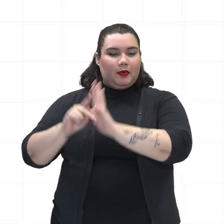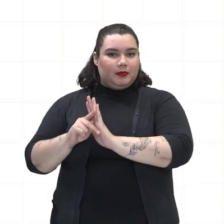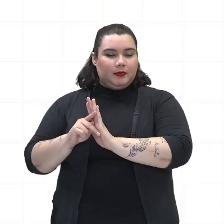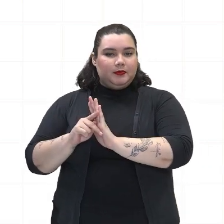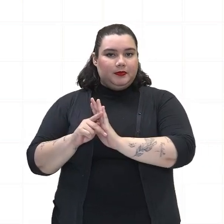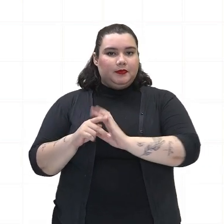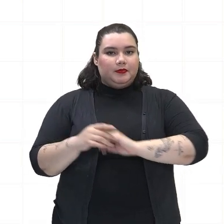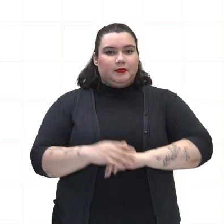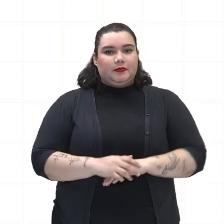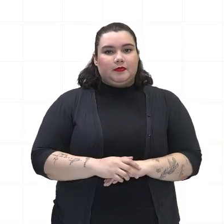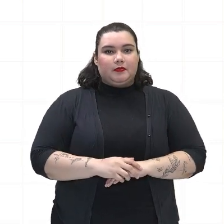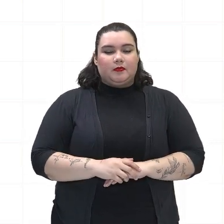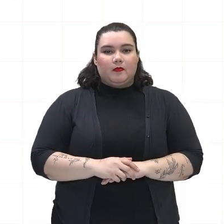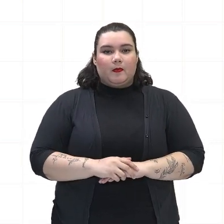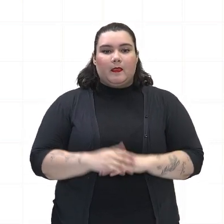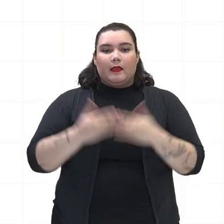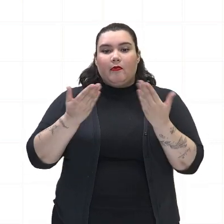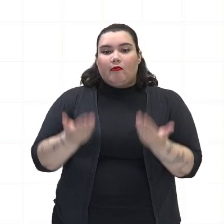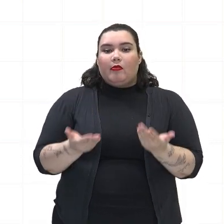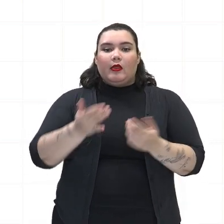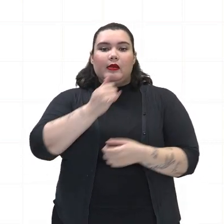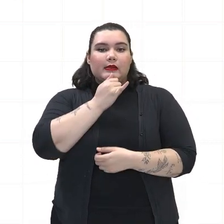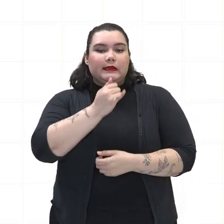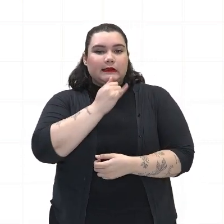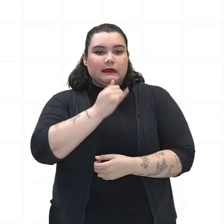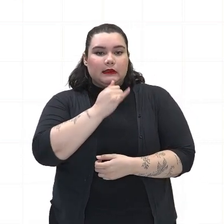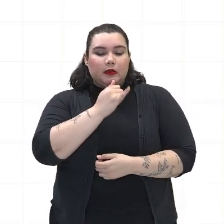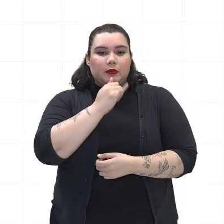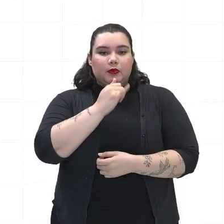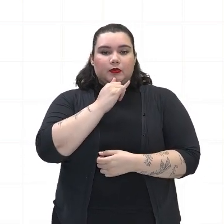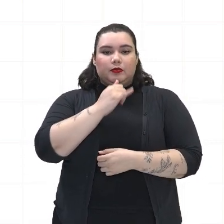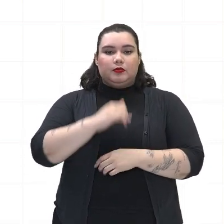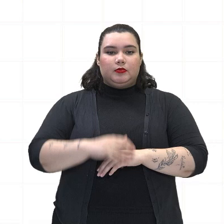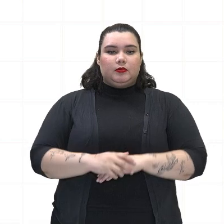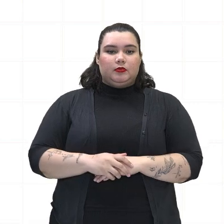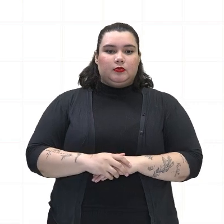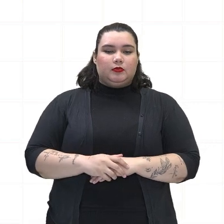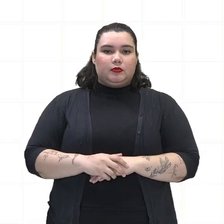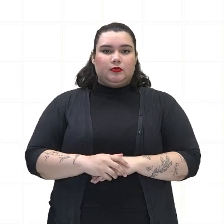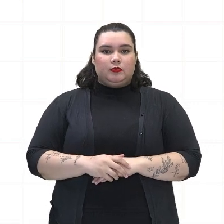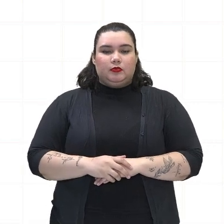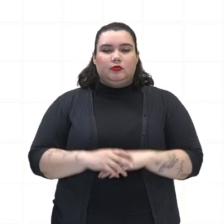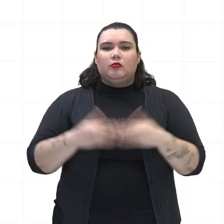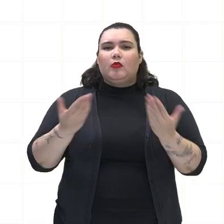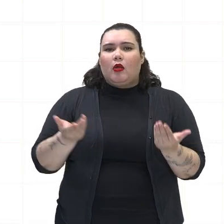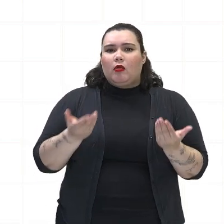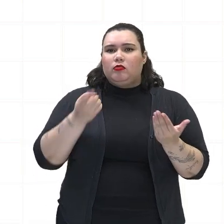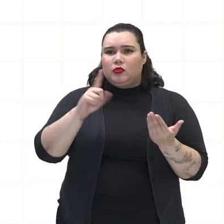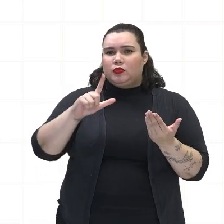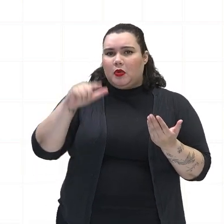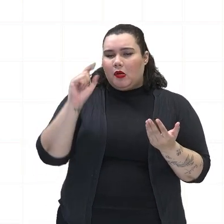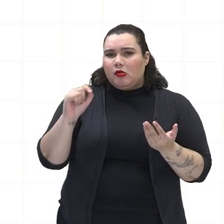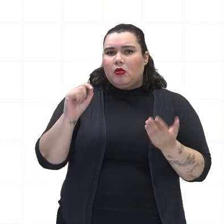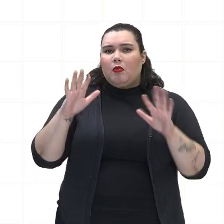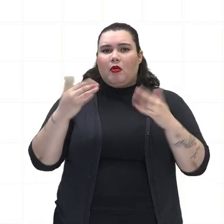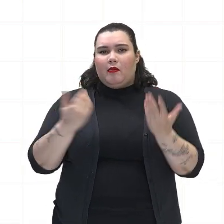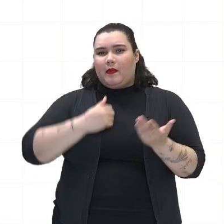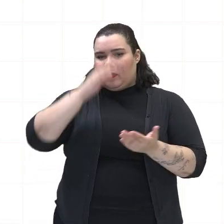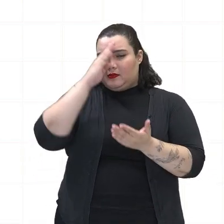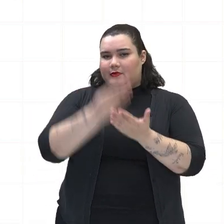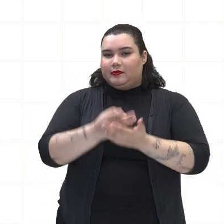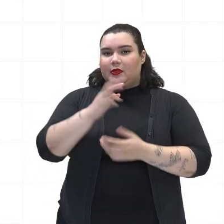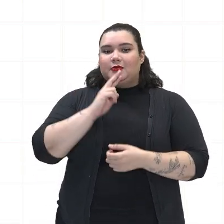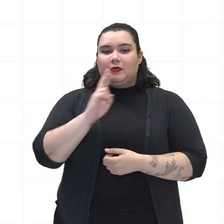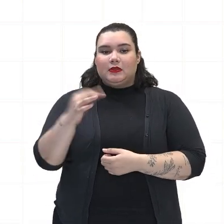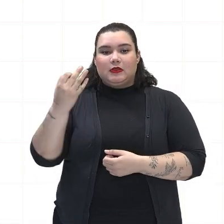latino-americanos, como, por exemplo, qual... Quer chutar um? Se chutar, eu tenho certeza que vocês vão chutar